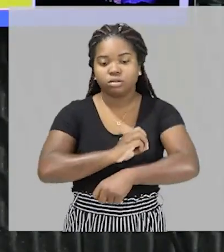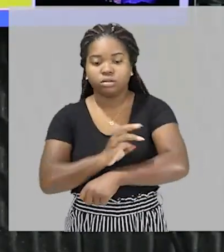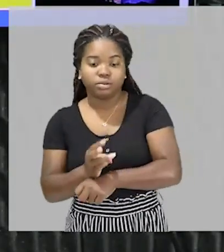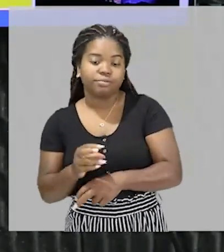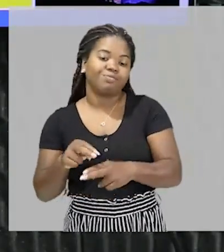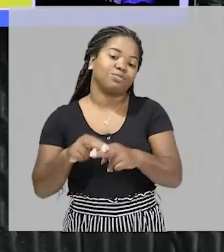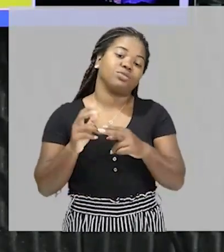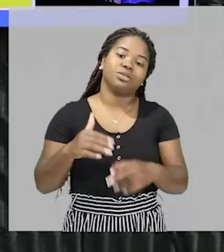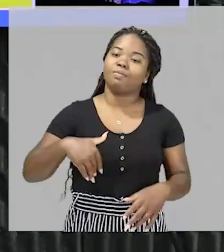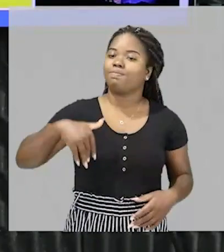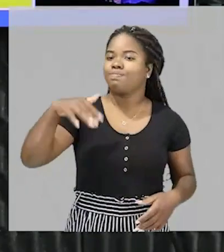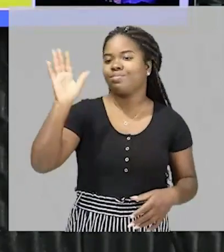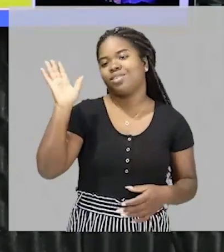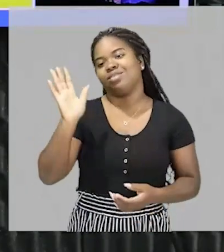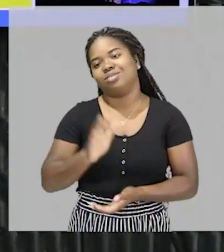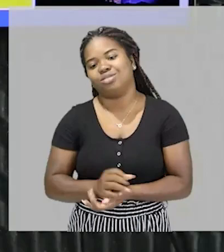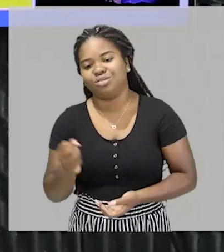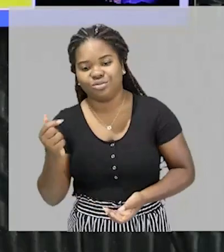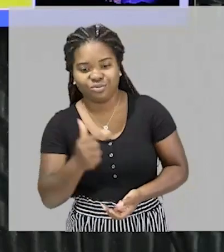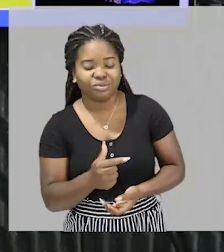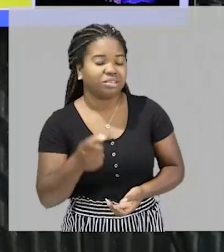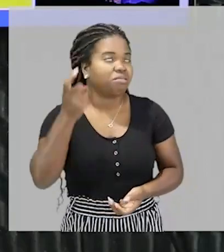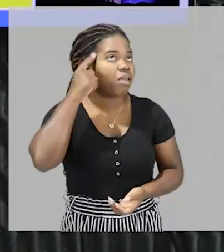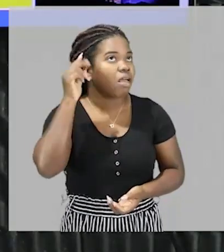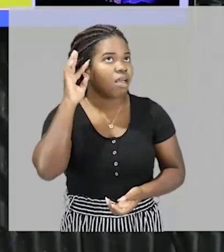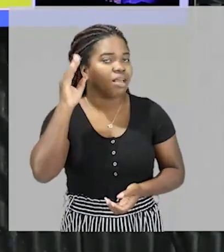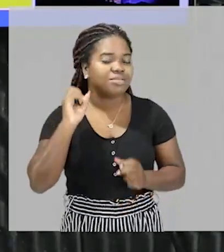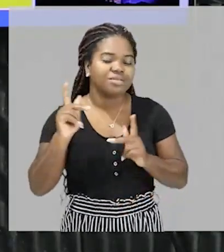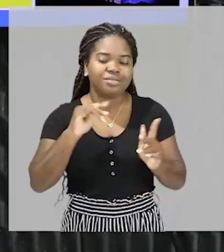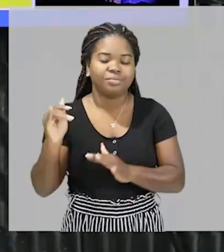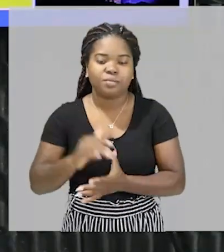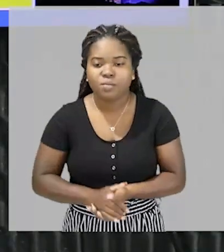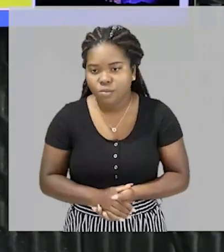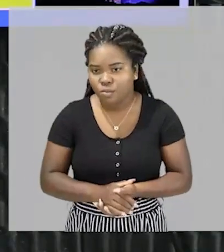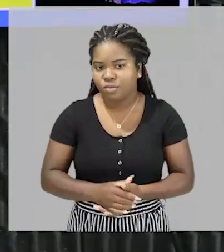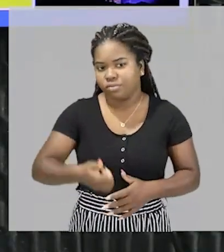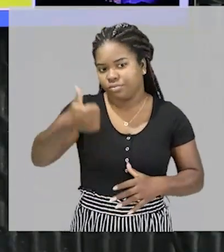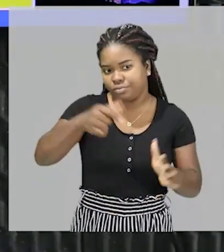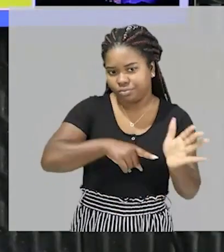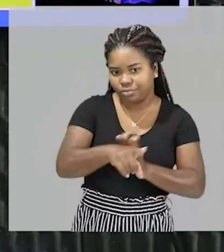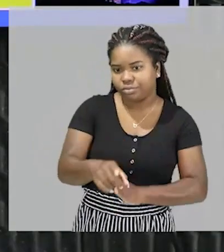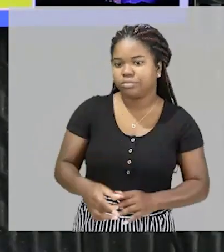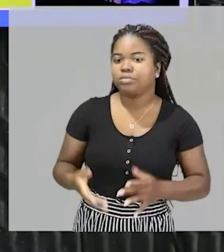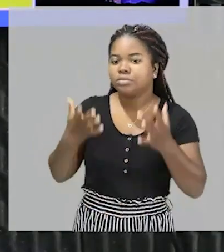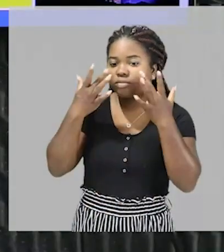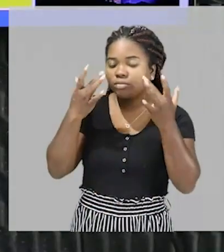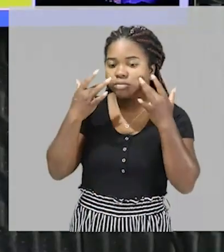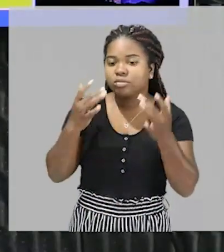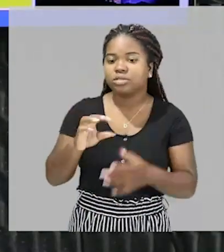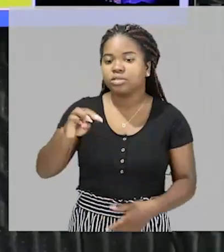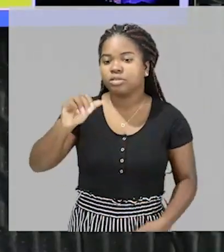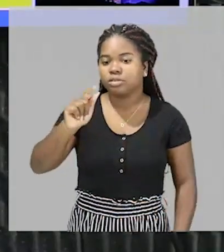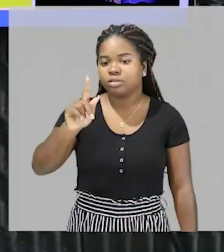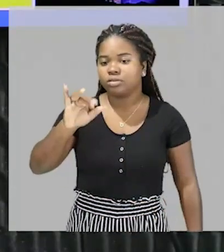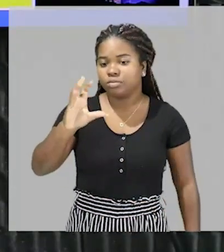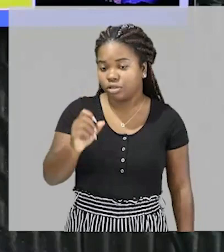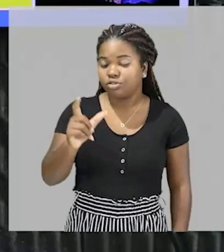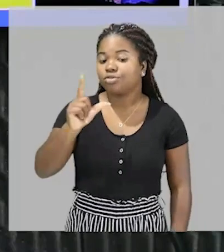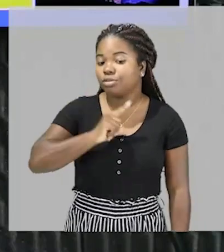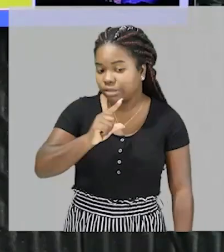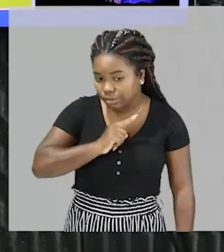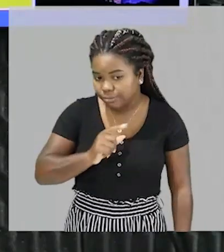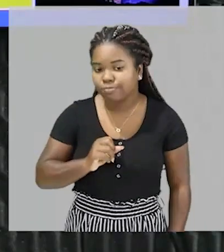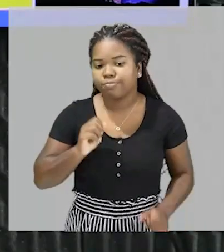gente, vai muito mais além do que você imagina. Questão 1, teatro mágico. É um grupo de teatro que existe, realmente explicar para vocês sobre